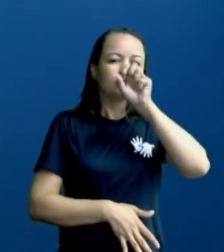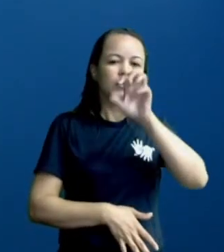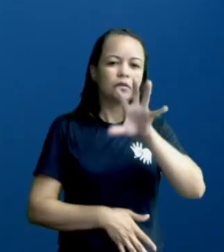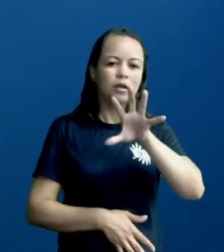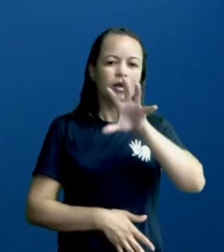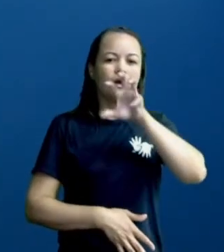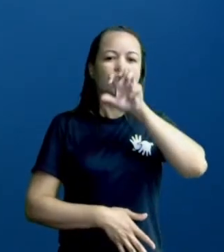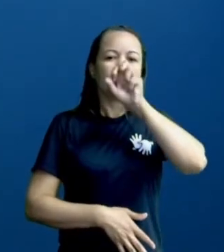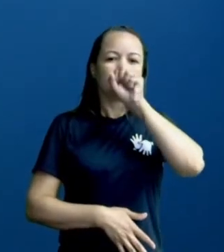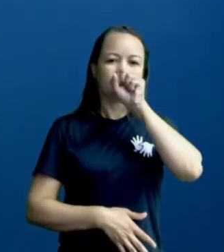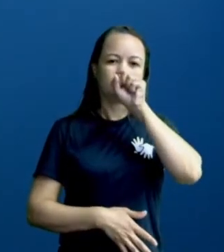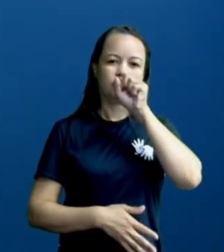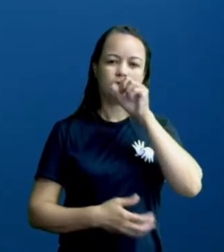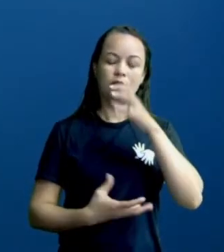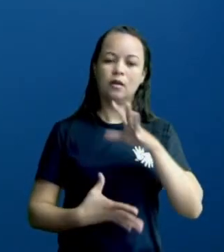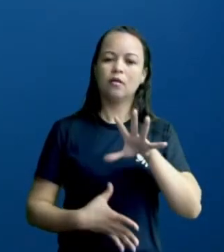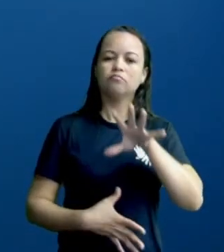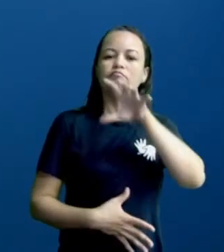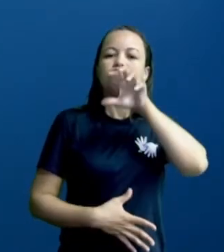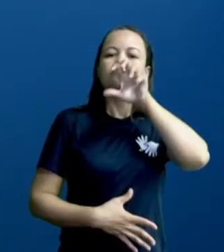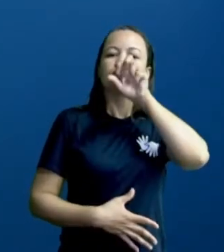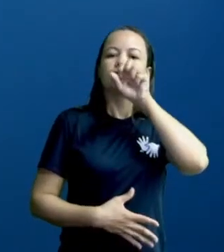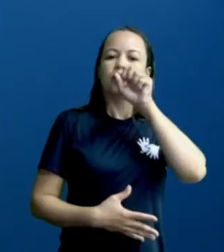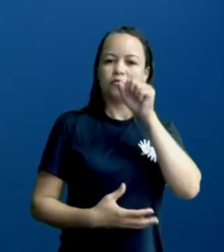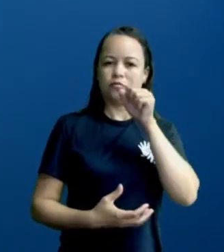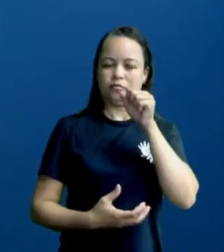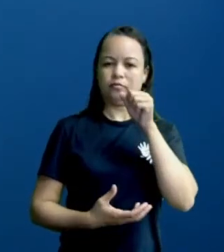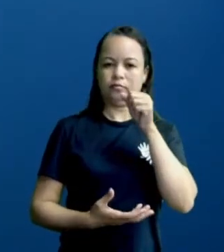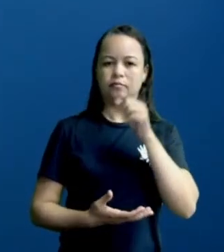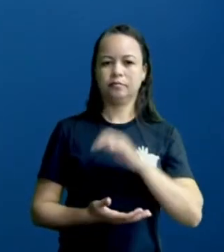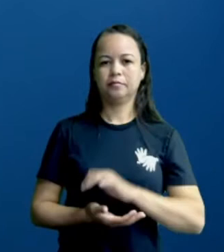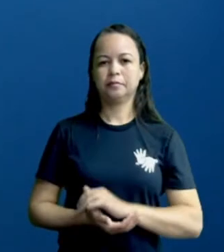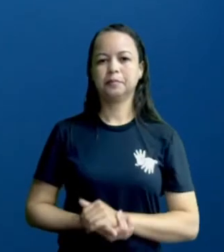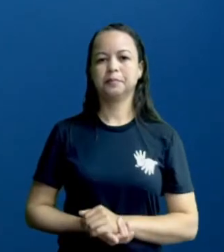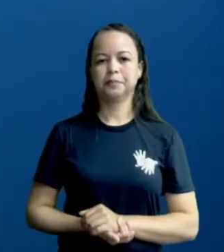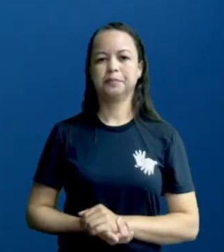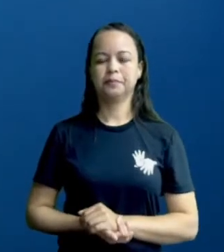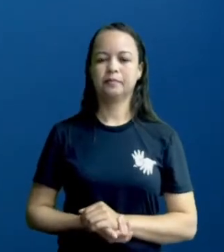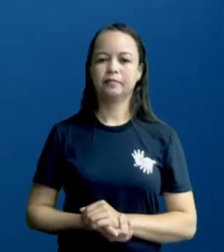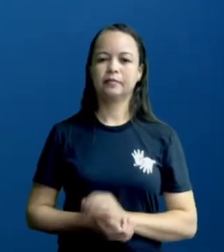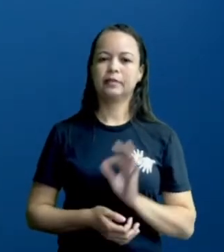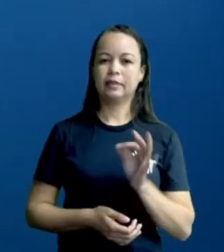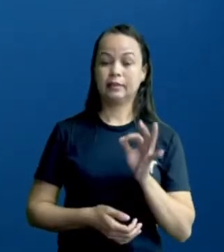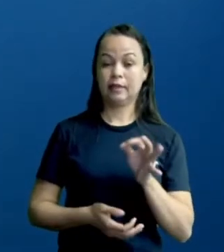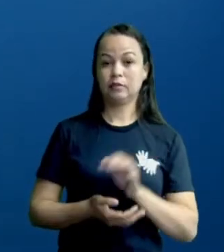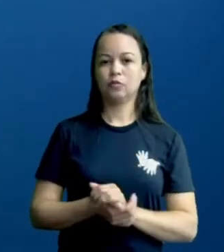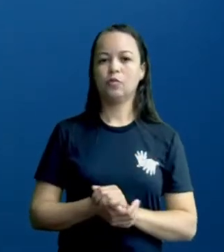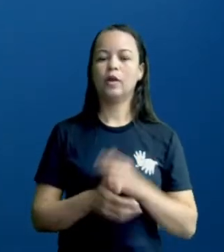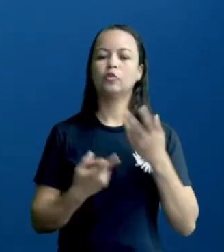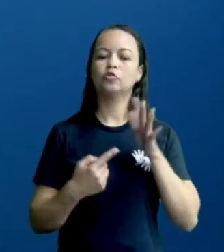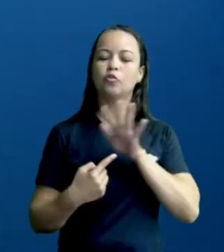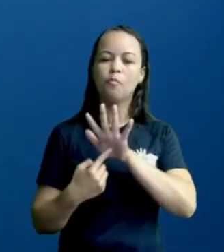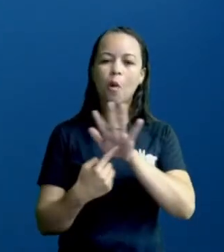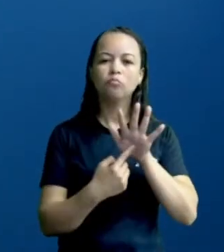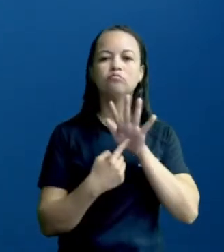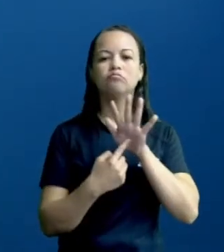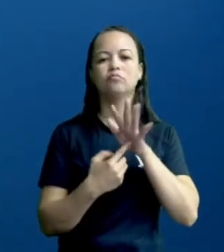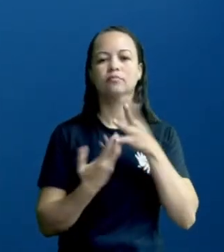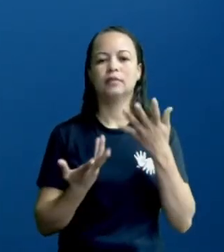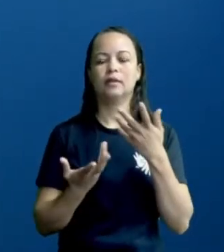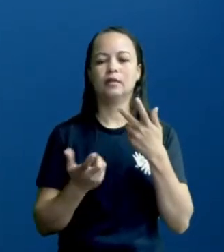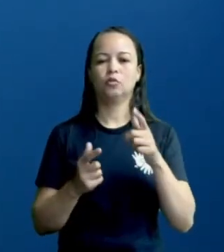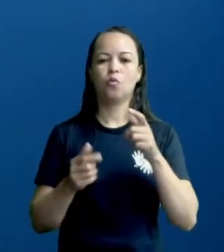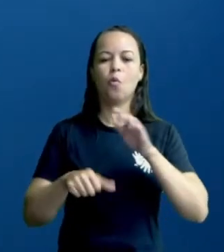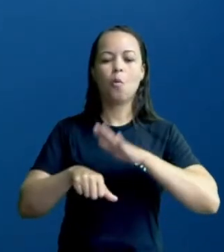orgulho, arfando em corpo novo, certo? Eu estou evidenciando